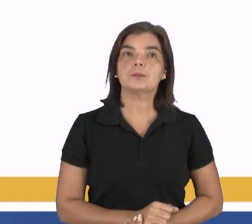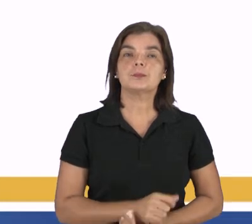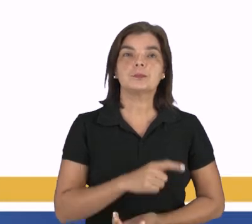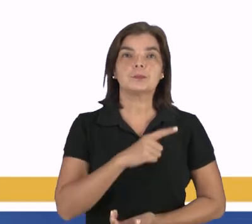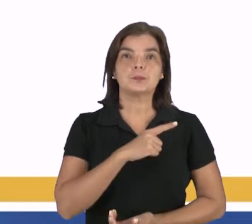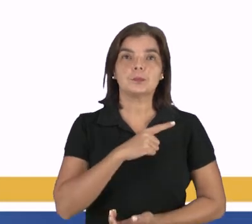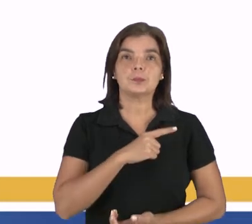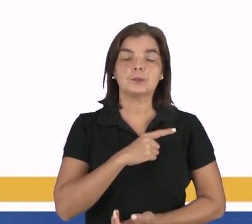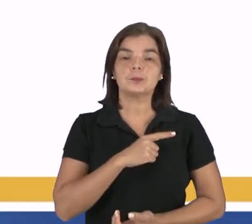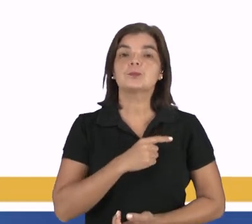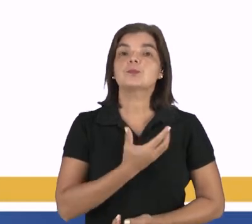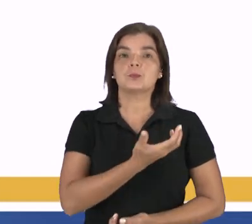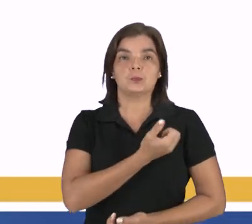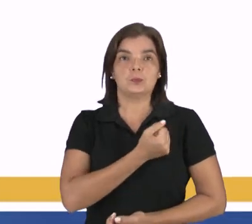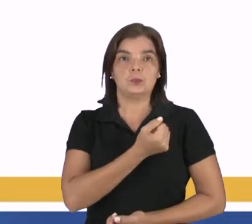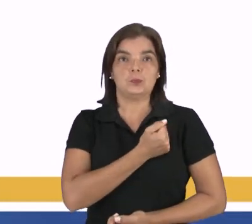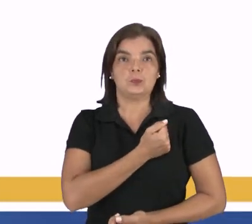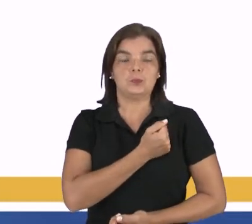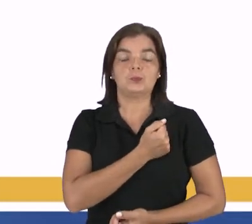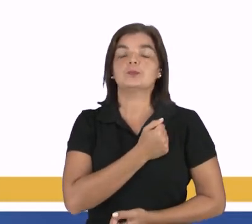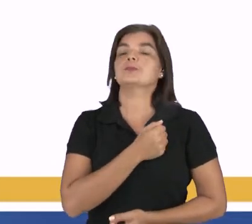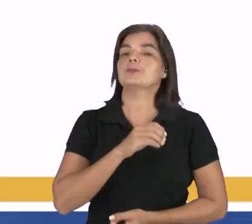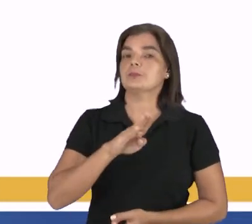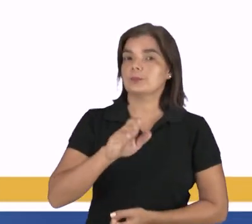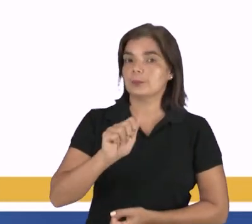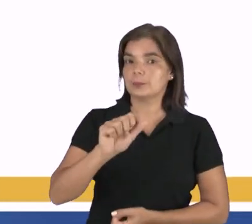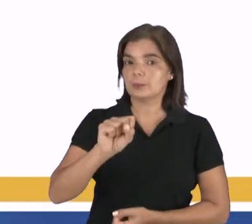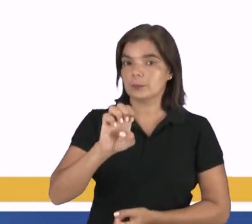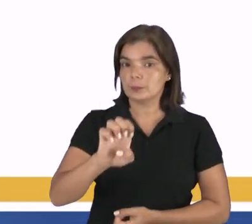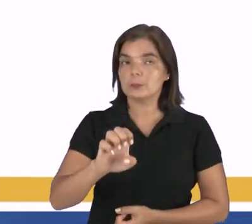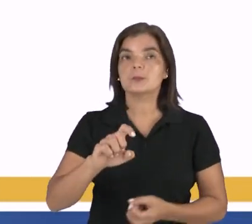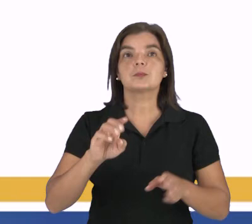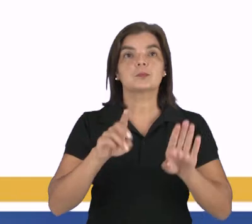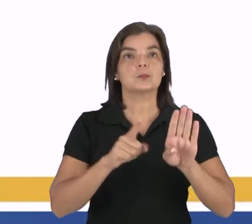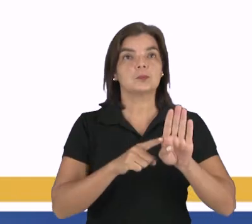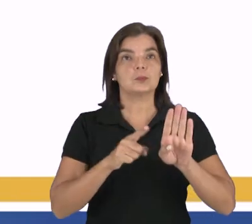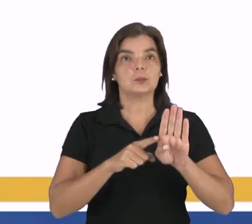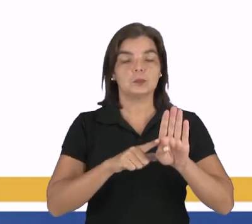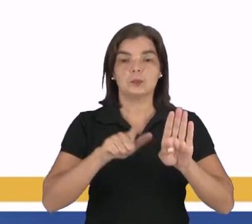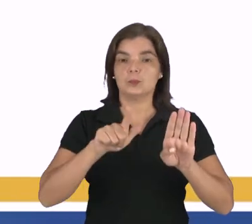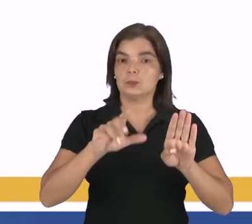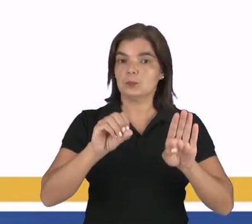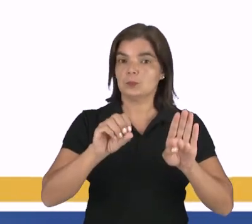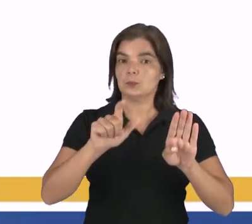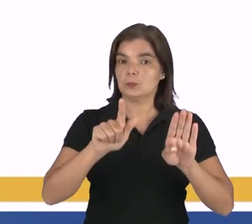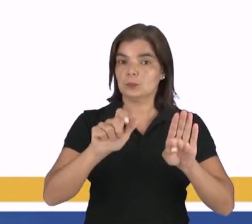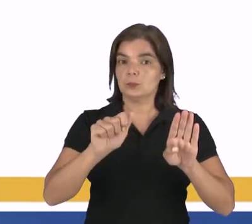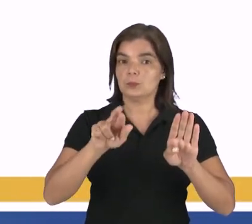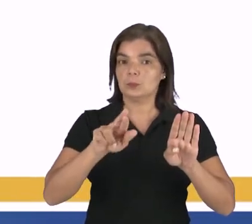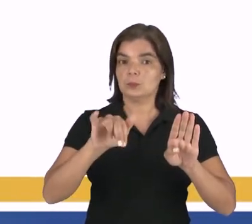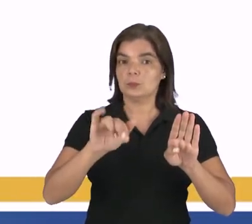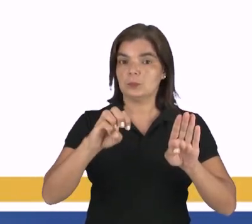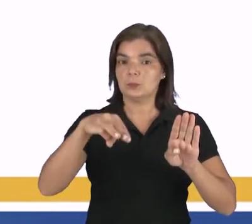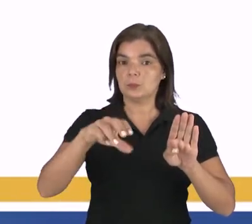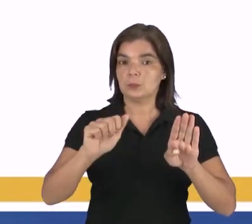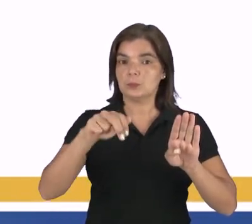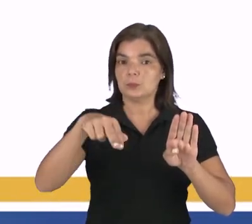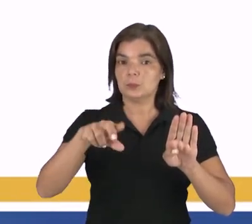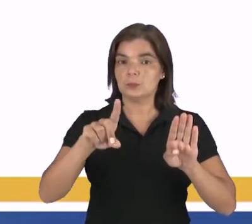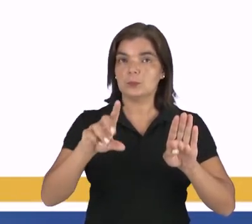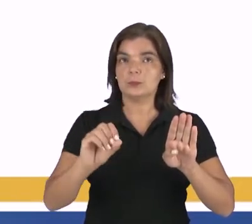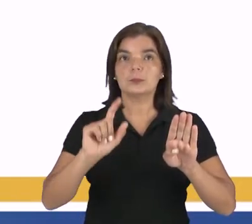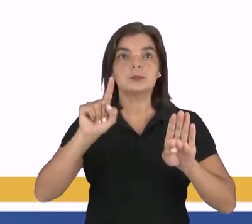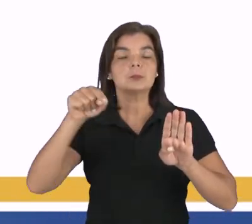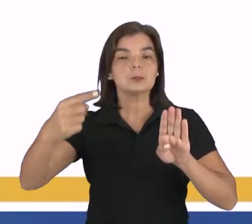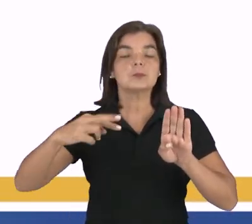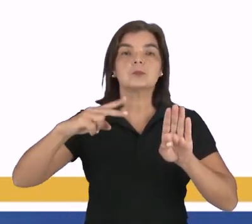Nós vamos ter uma base, que é o A, o B vai ser o nosso logaritmando, e